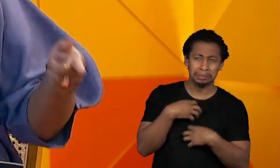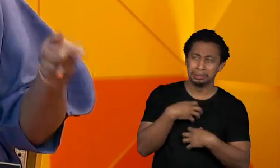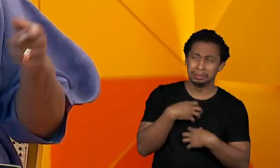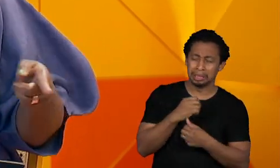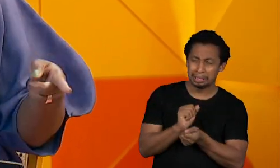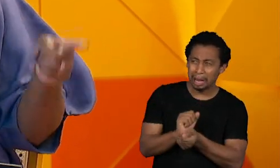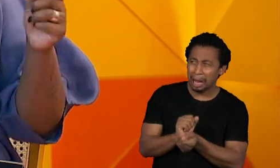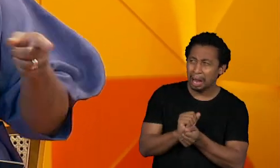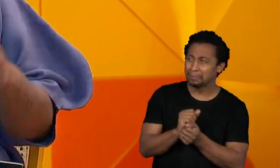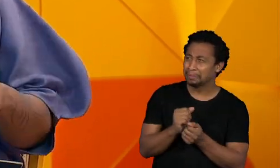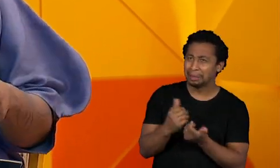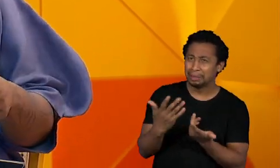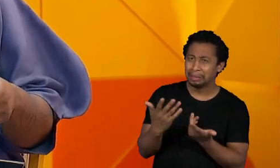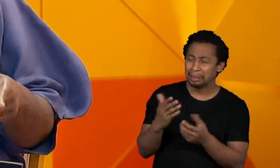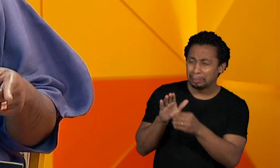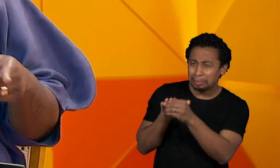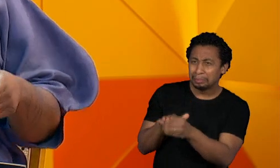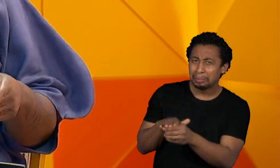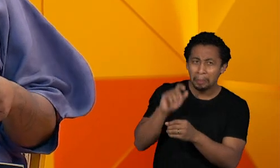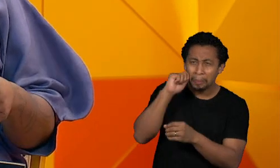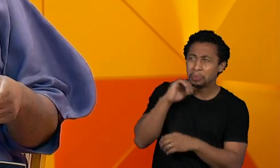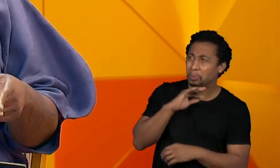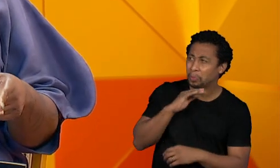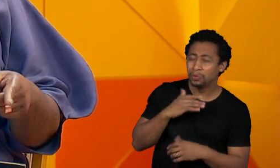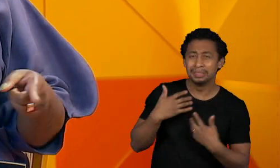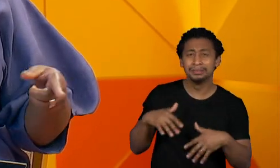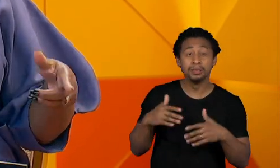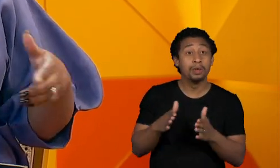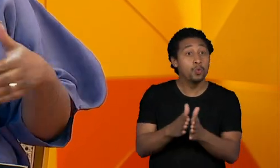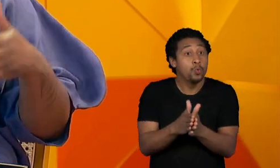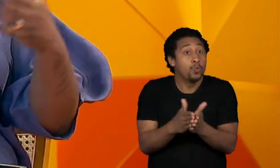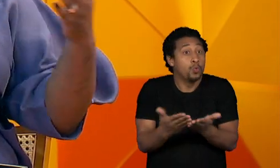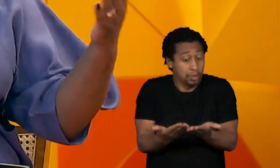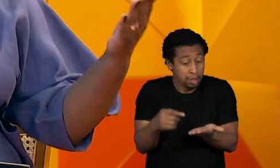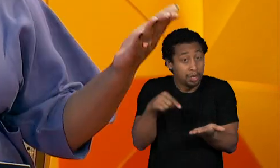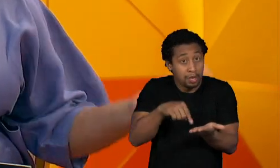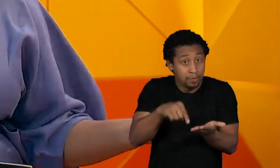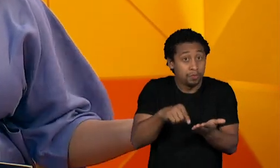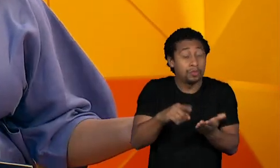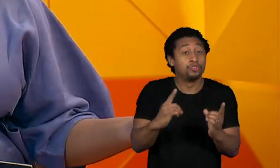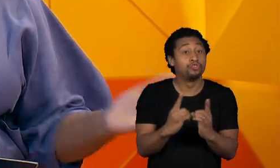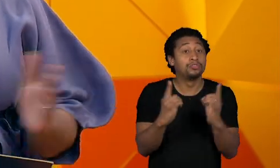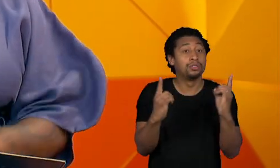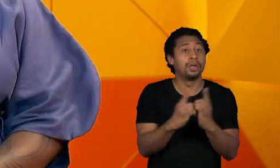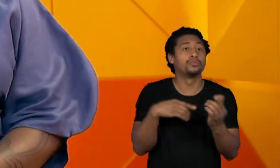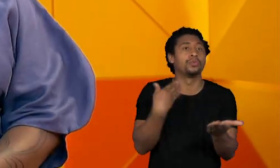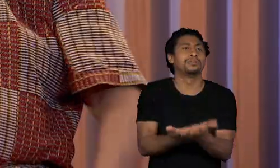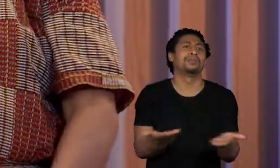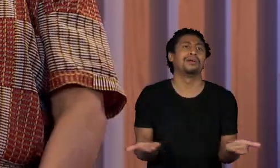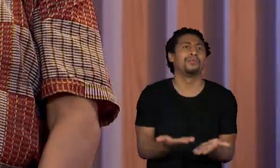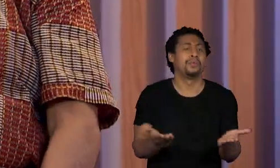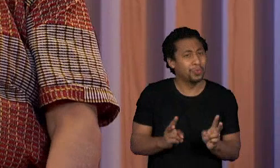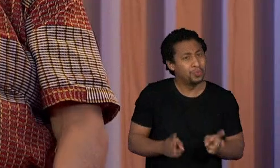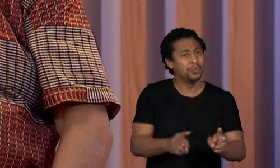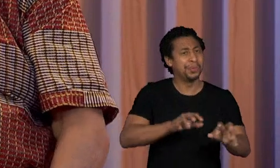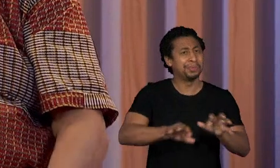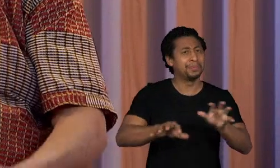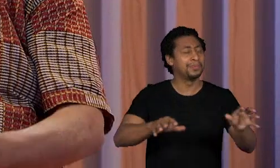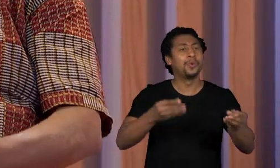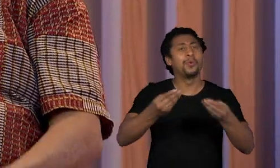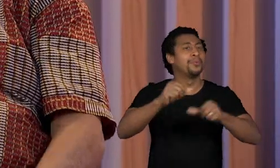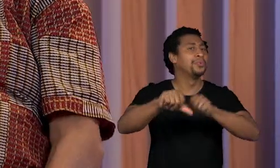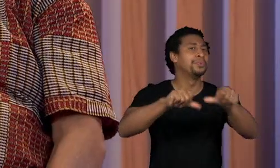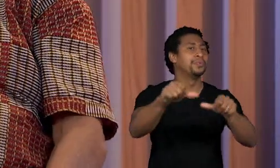didáticos, infelizmente, ainda insistem nessa posição, né, Oswaldo? Então, como é que a gente muda isso? Então,